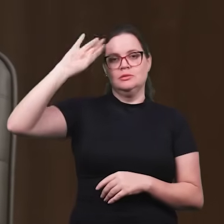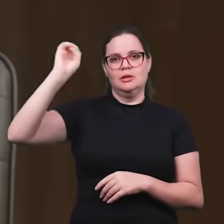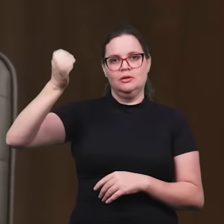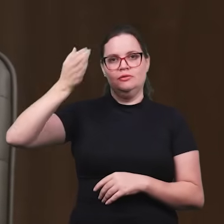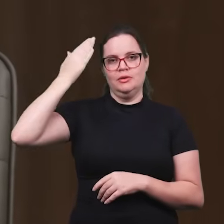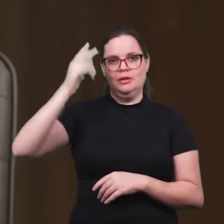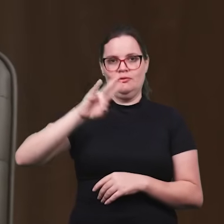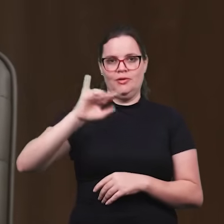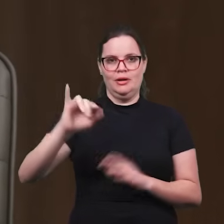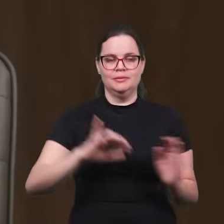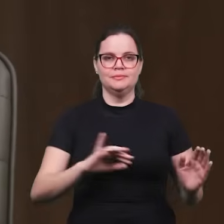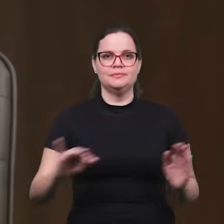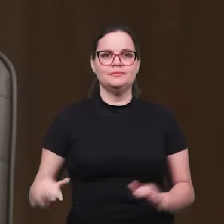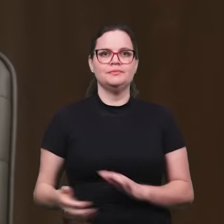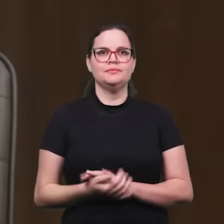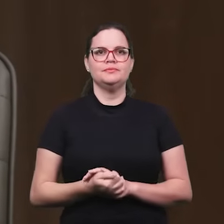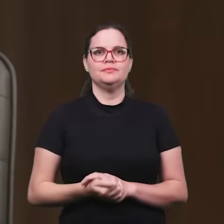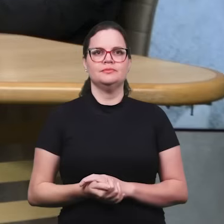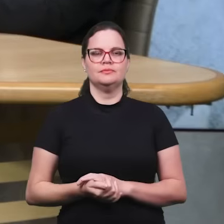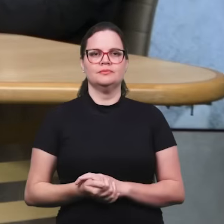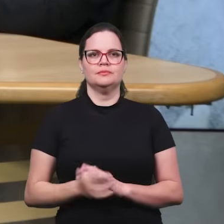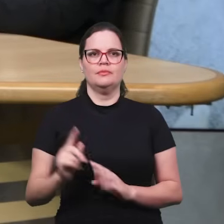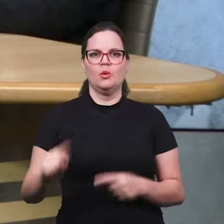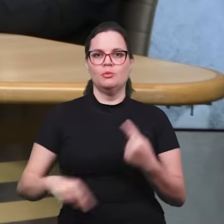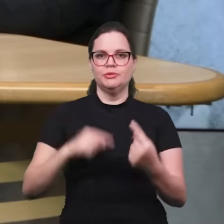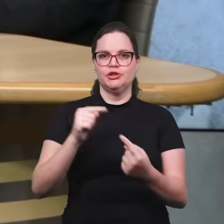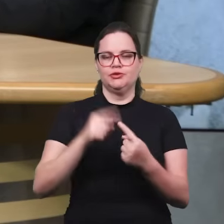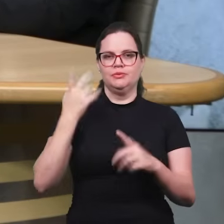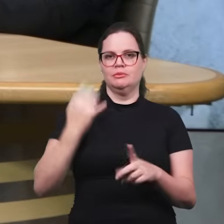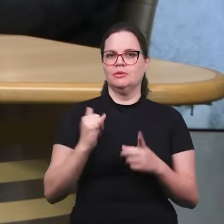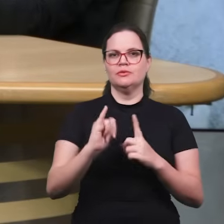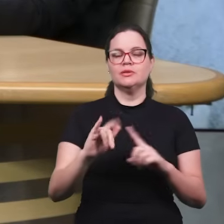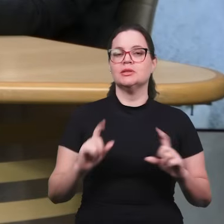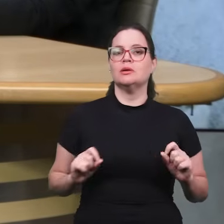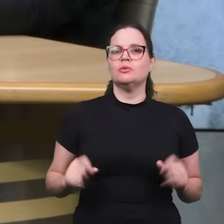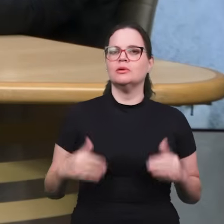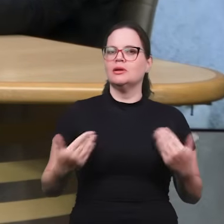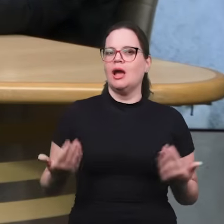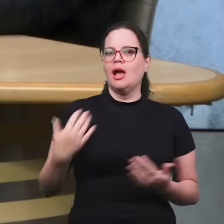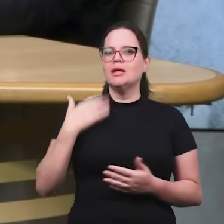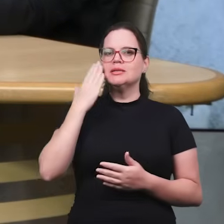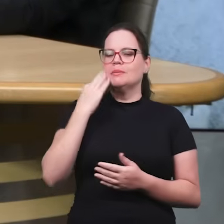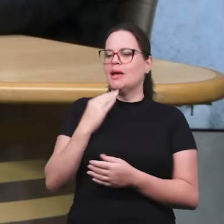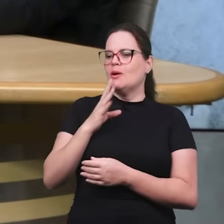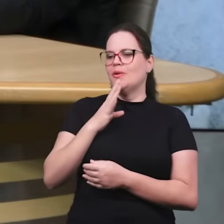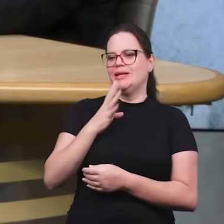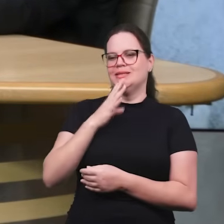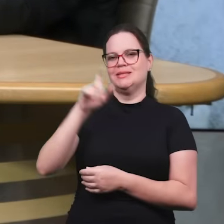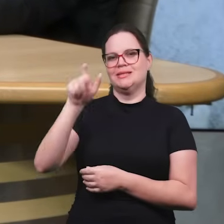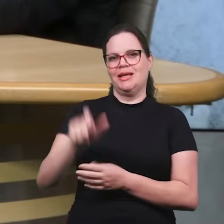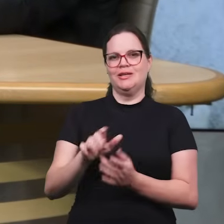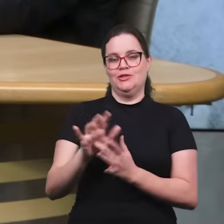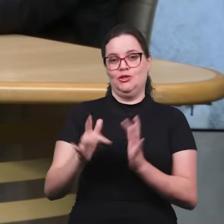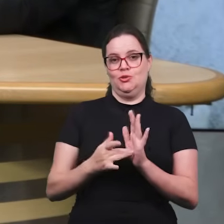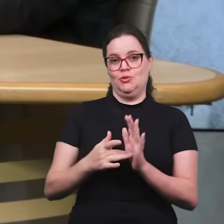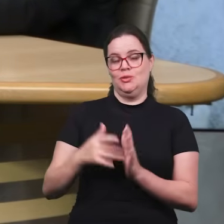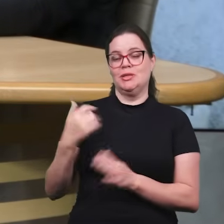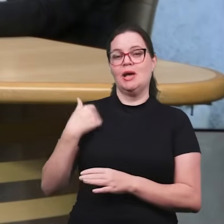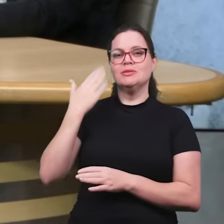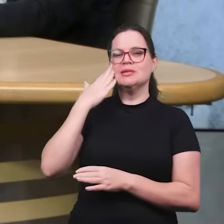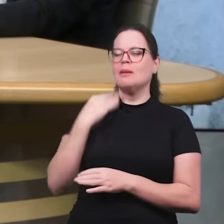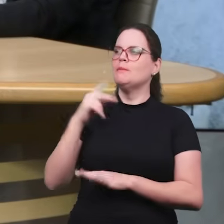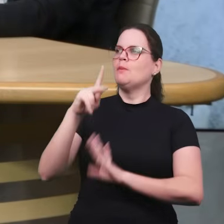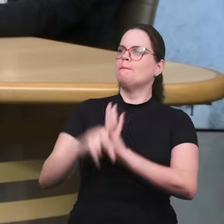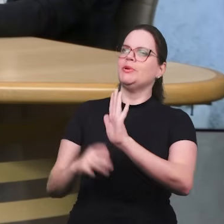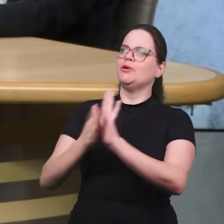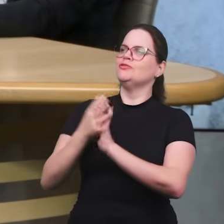revela. E o objetivo da profecia é o conhecimento do Senhor Jesus, é o entendimento do